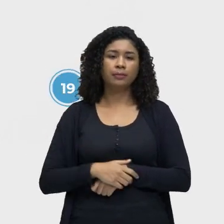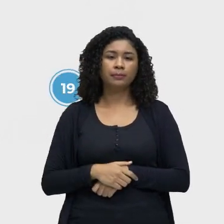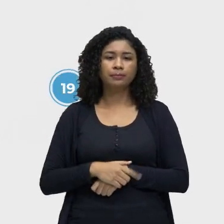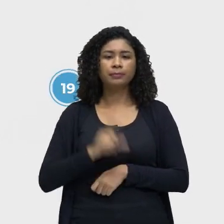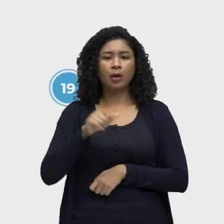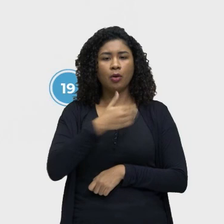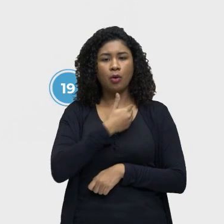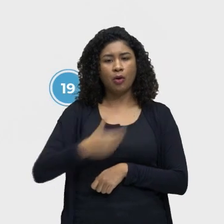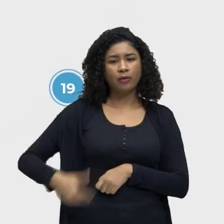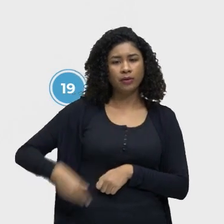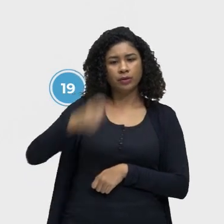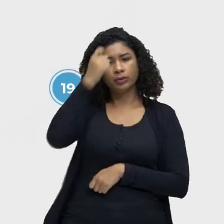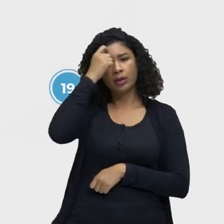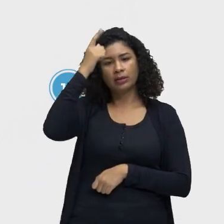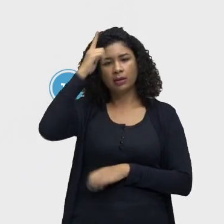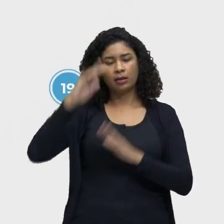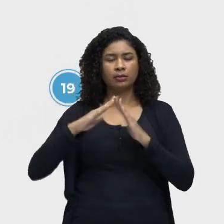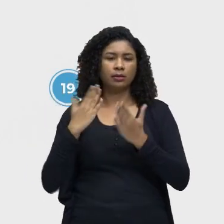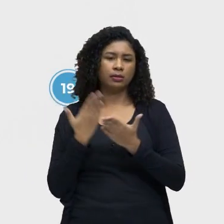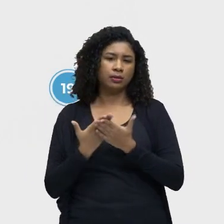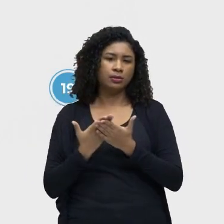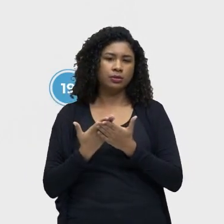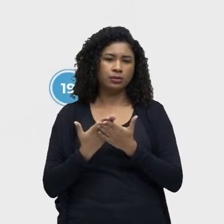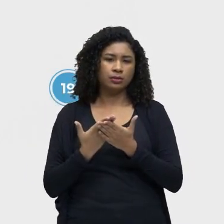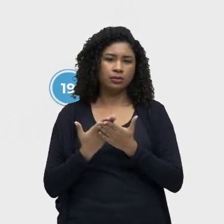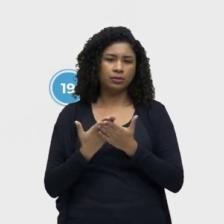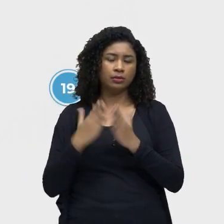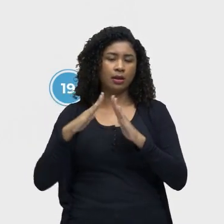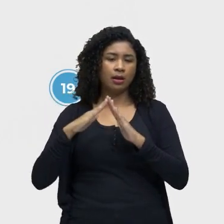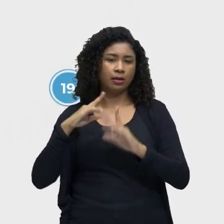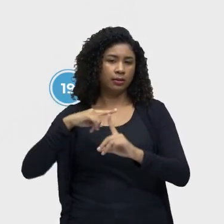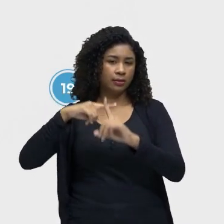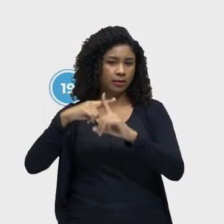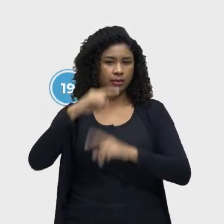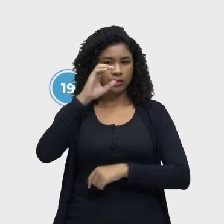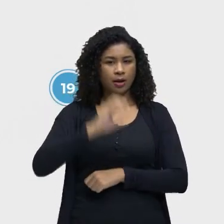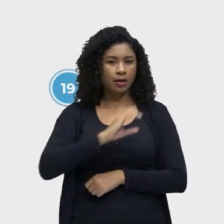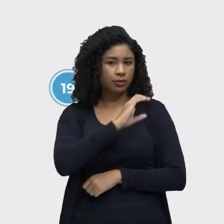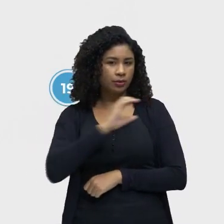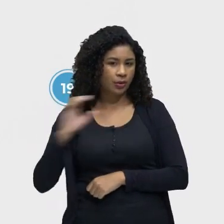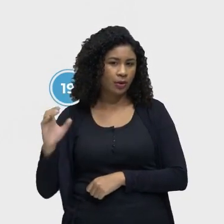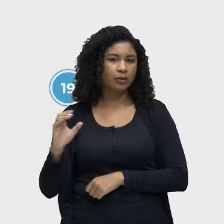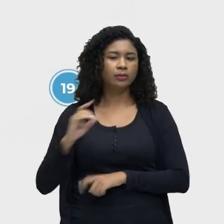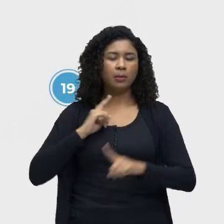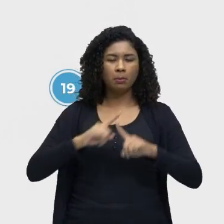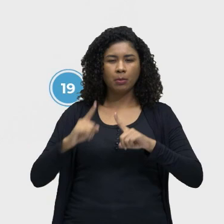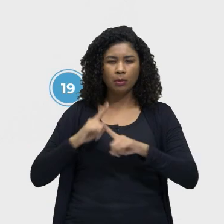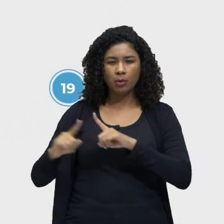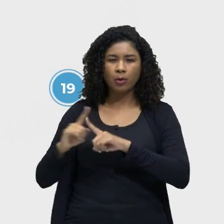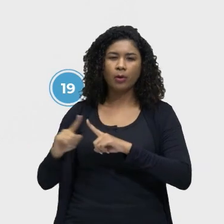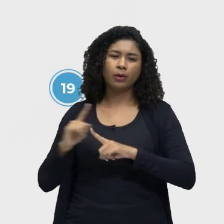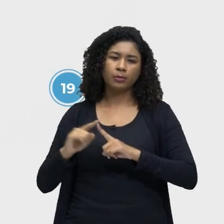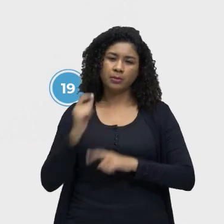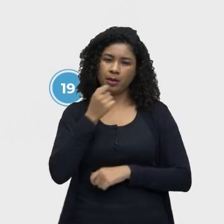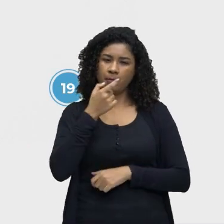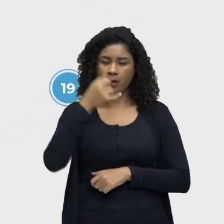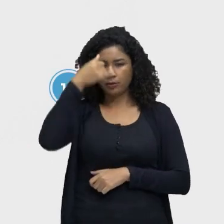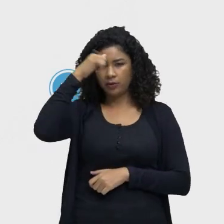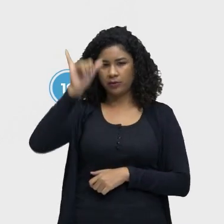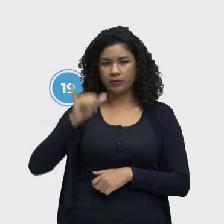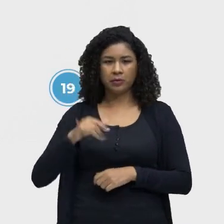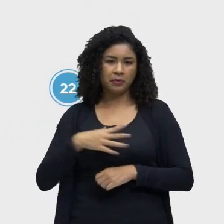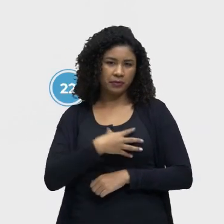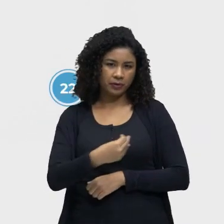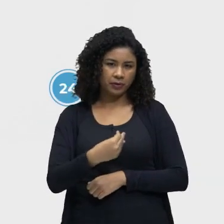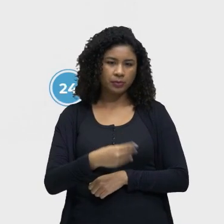governo com as ideias da Igreja Católica, que proíbe os métodos contraceptivos não naturais. Então não tinha dúvida nenhuma e como